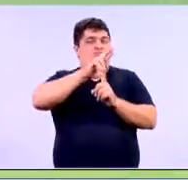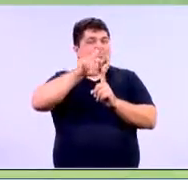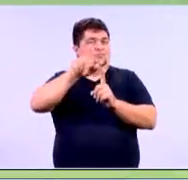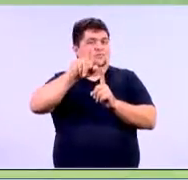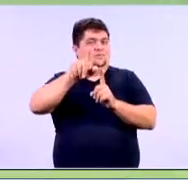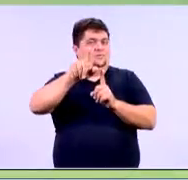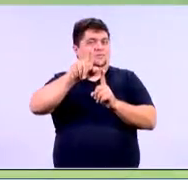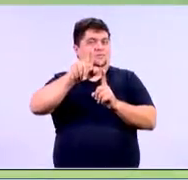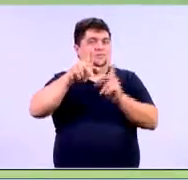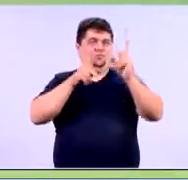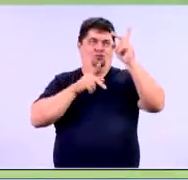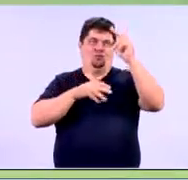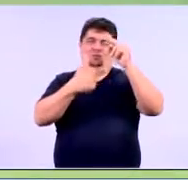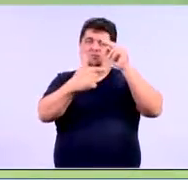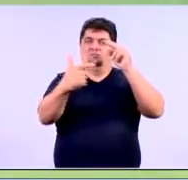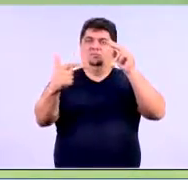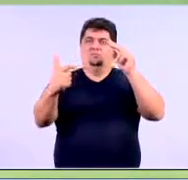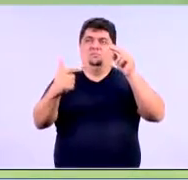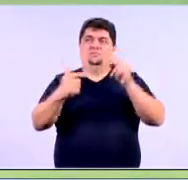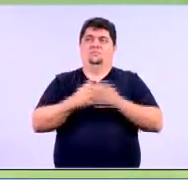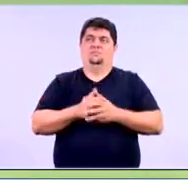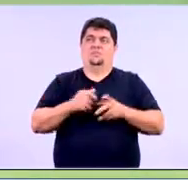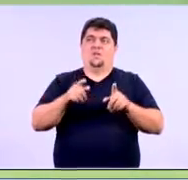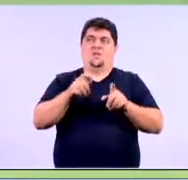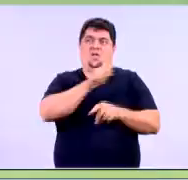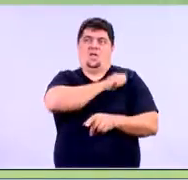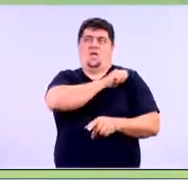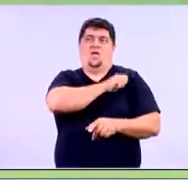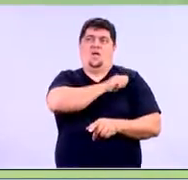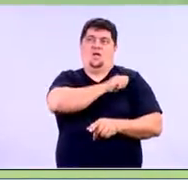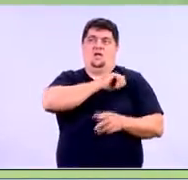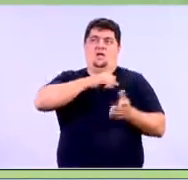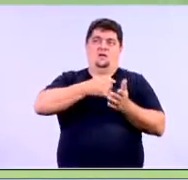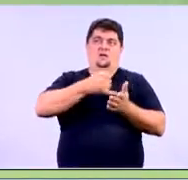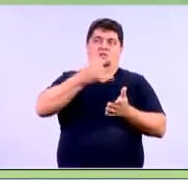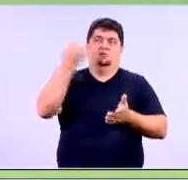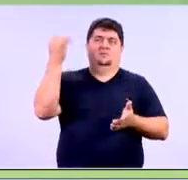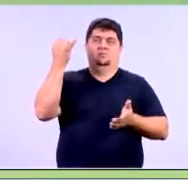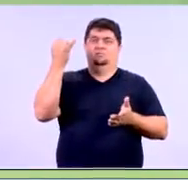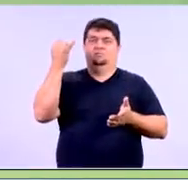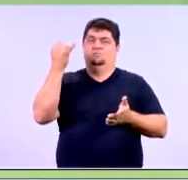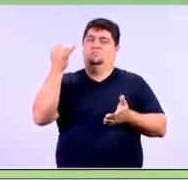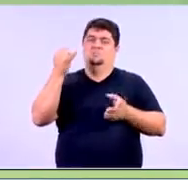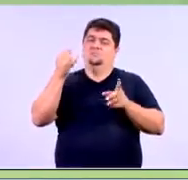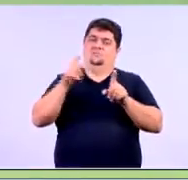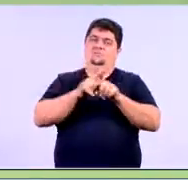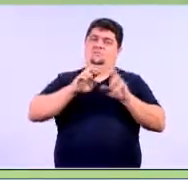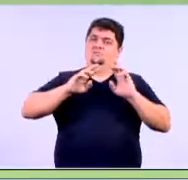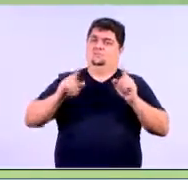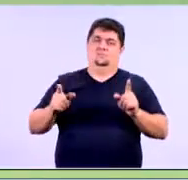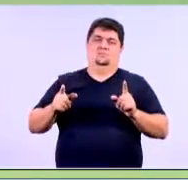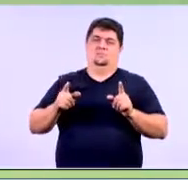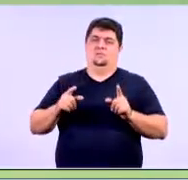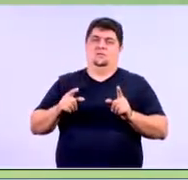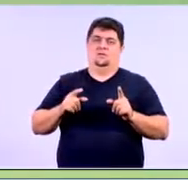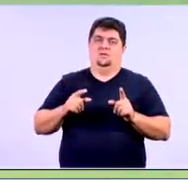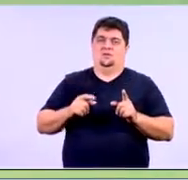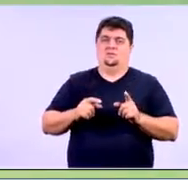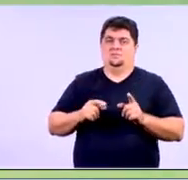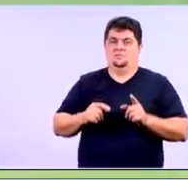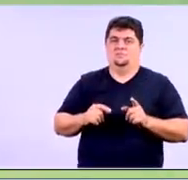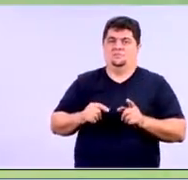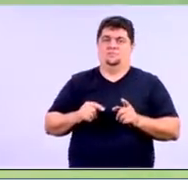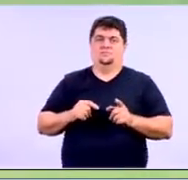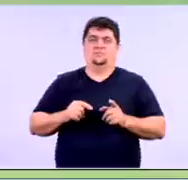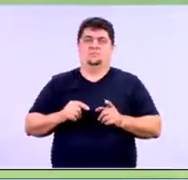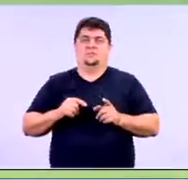sociais. Então não é a mesma coisa. Por isso também não, professor. Oi? Também e a não também consta. não. Então são por impostos isso e contribuições sociais.